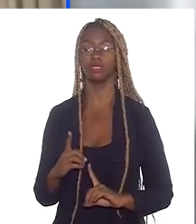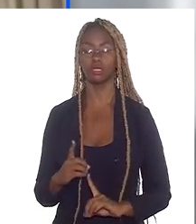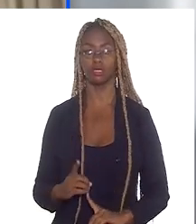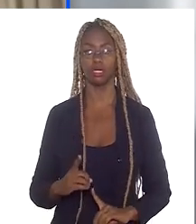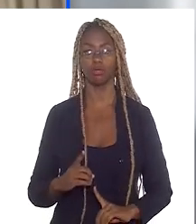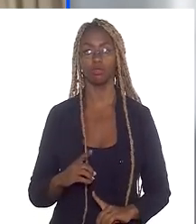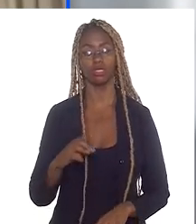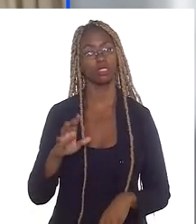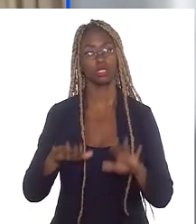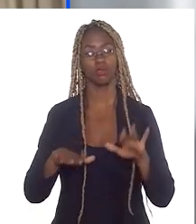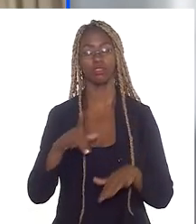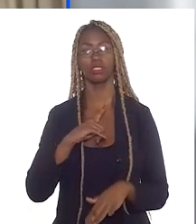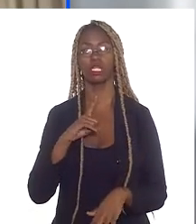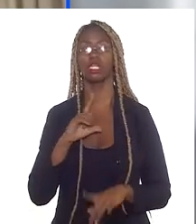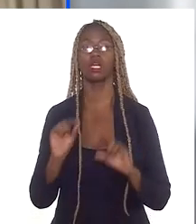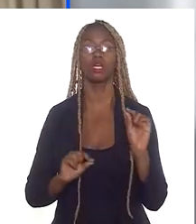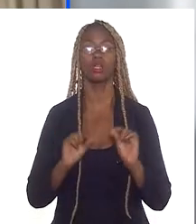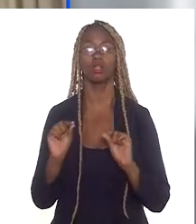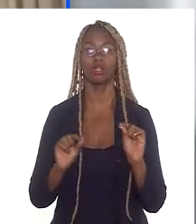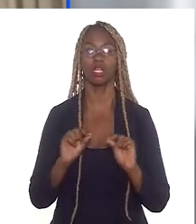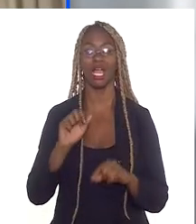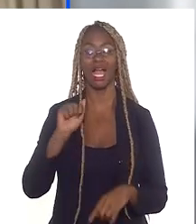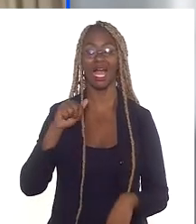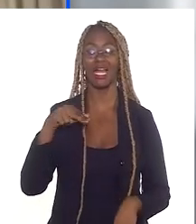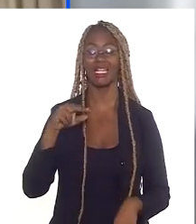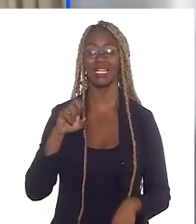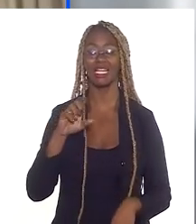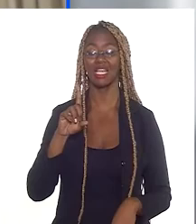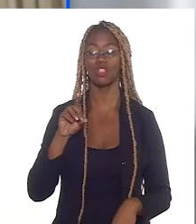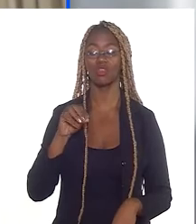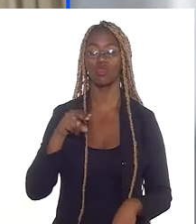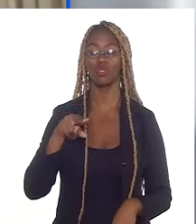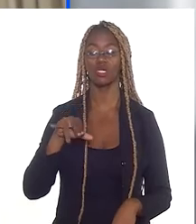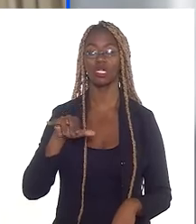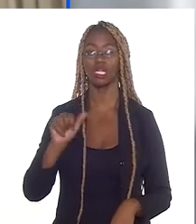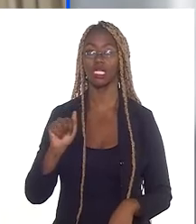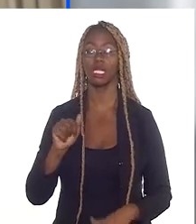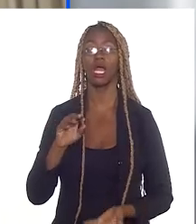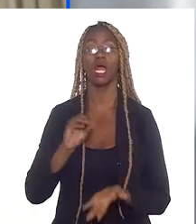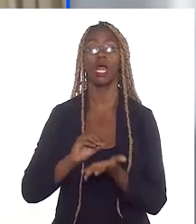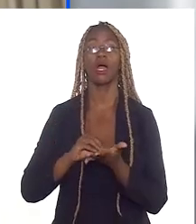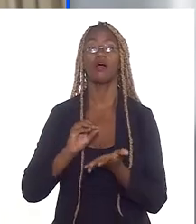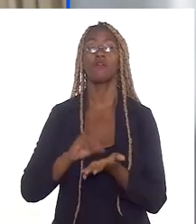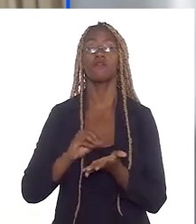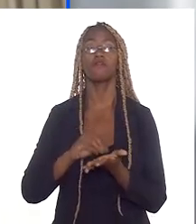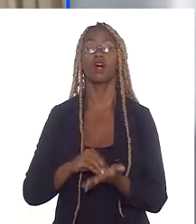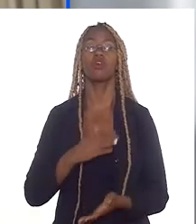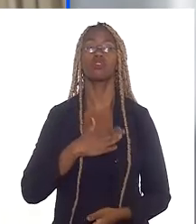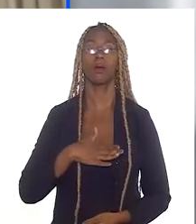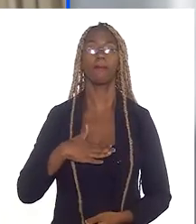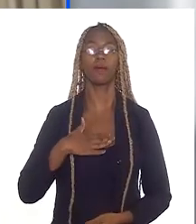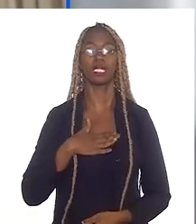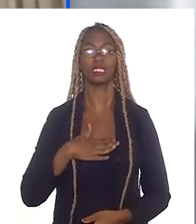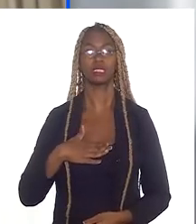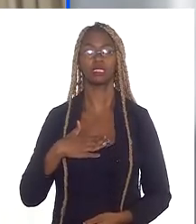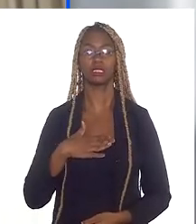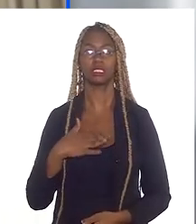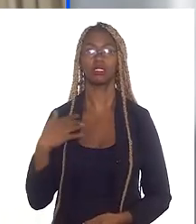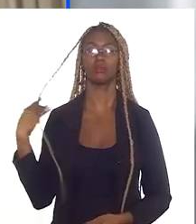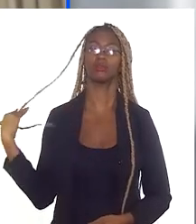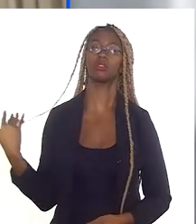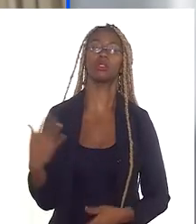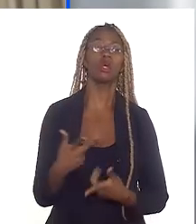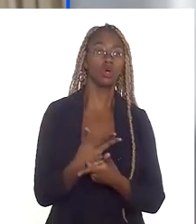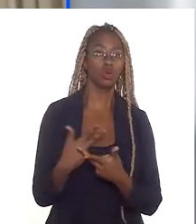que é o sintoma que tem que haver é uma coisa chamada anedonia anedonia é ausência de pra